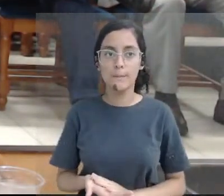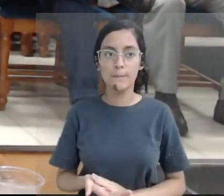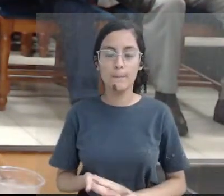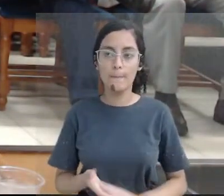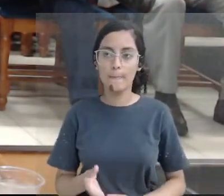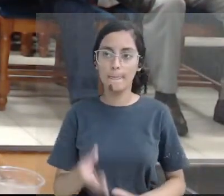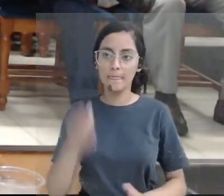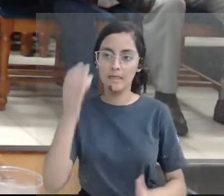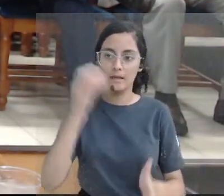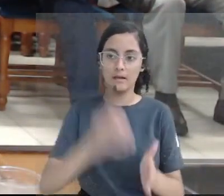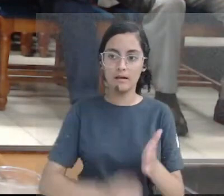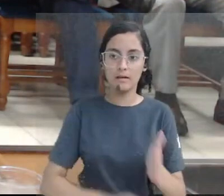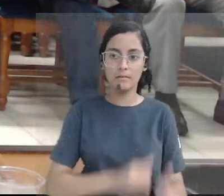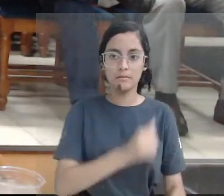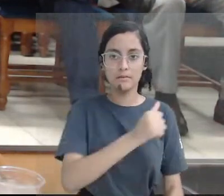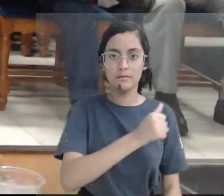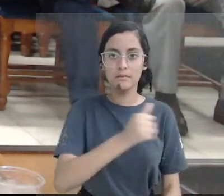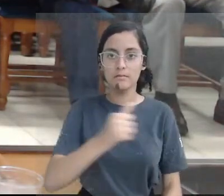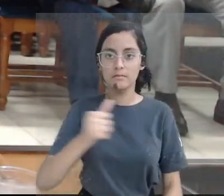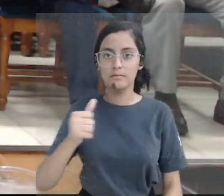Capítulo 11